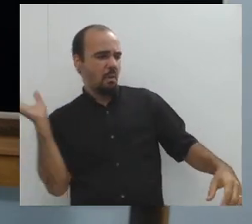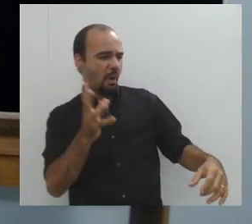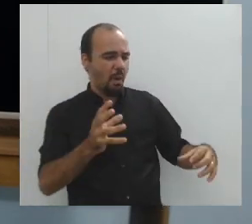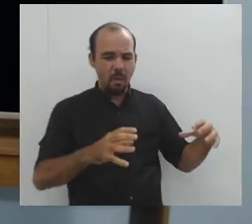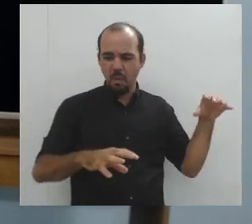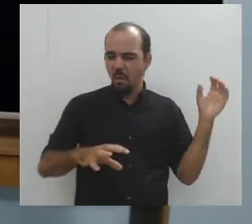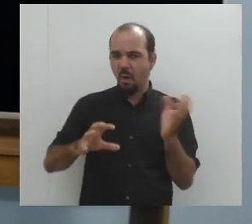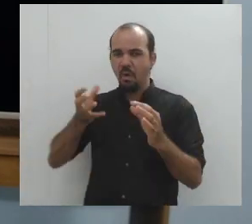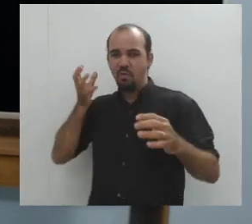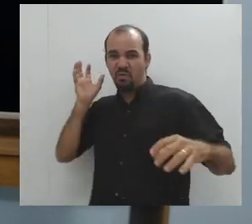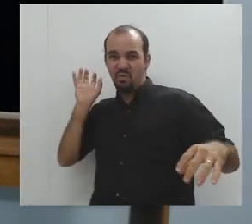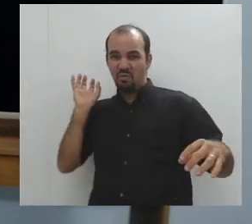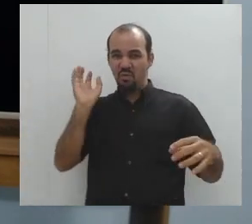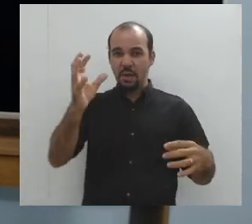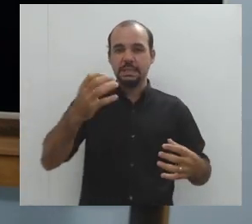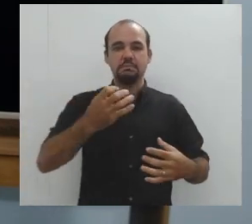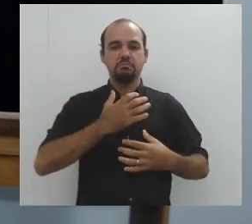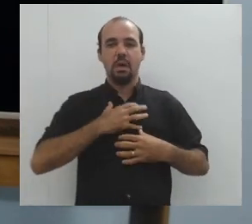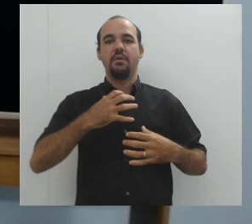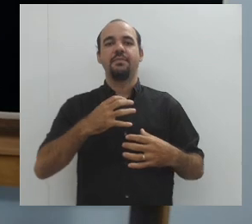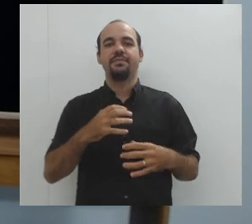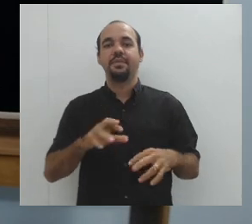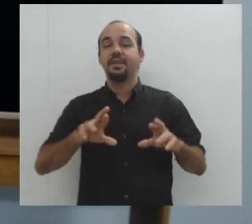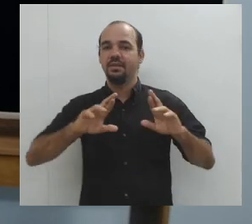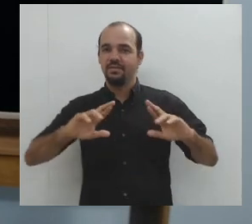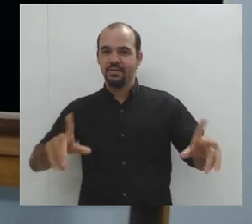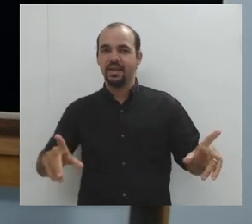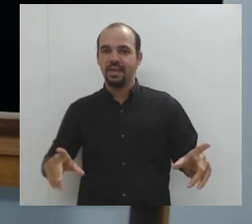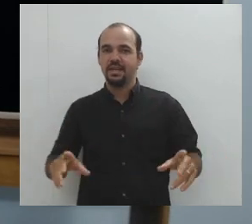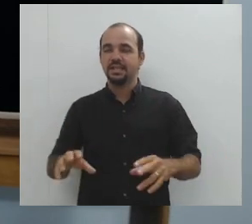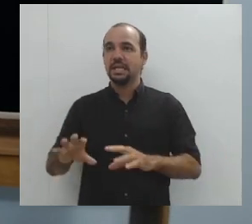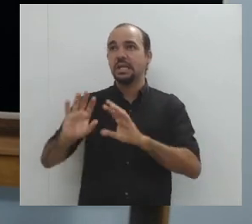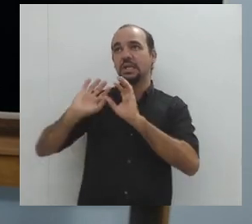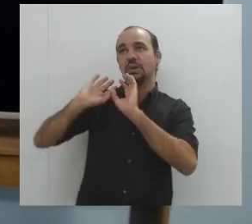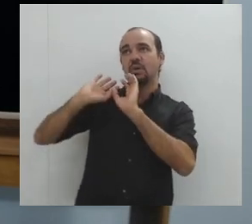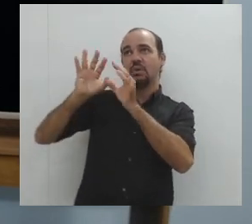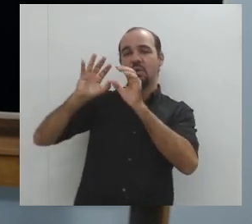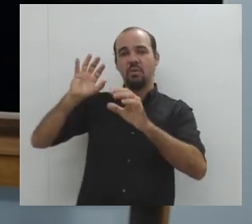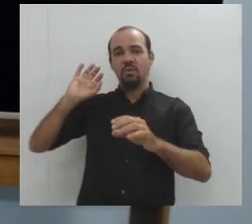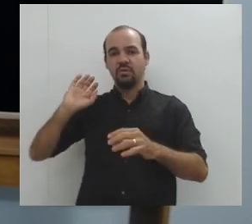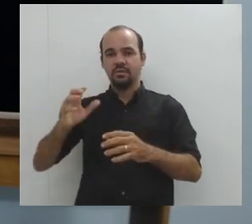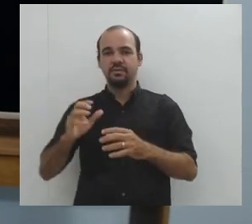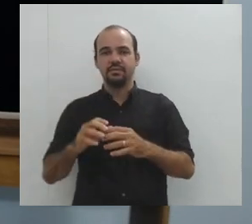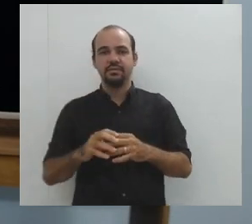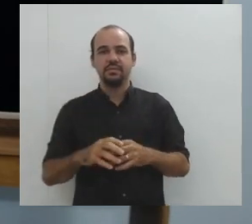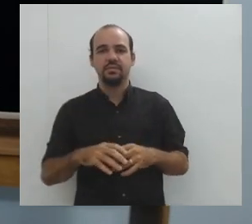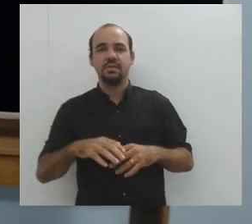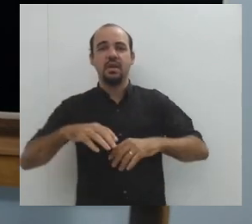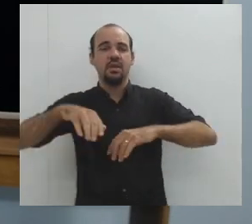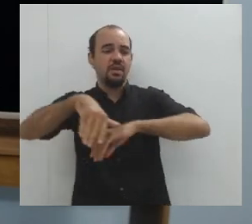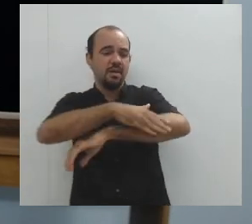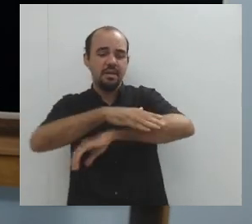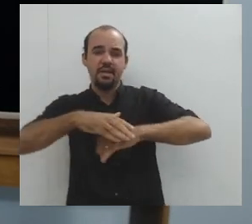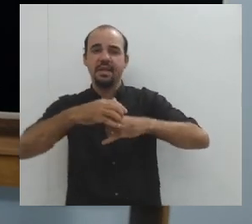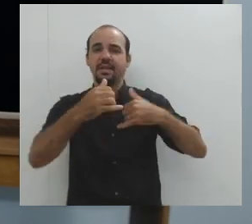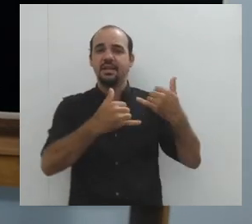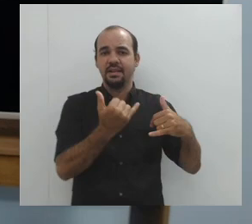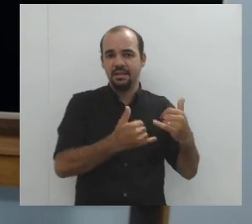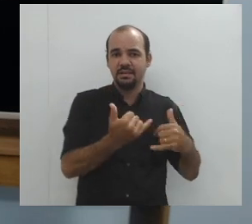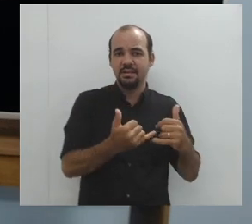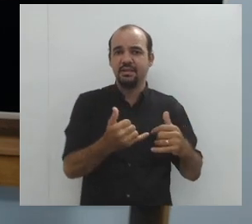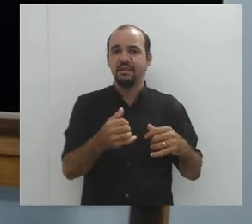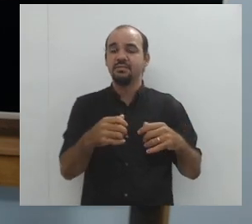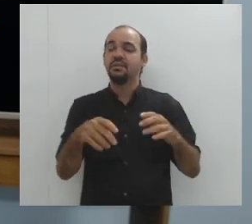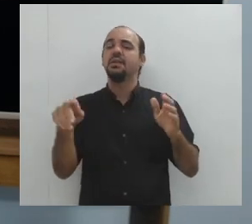você não pode adicionar uma regra, o jogo popular, você vai construir o seu jogo. Então é o queimado, mas é o seu